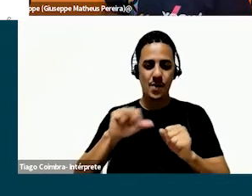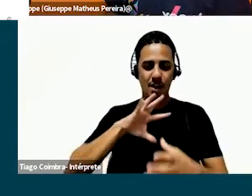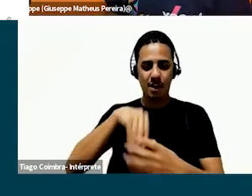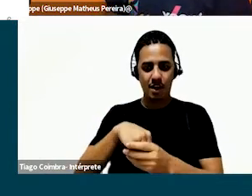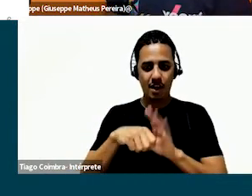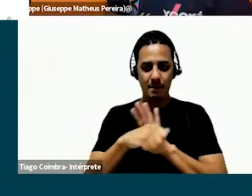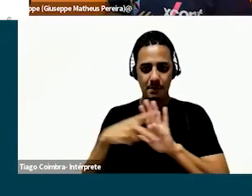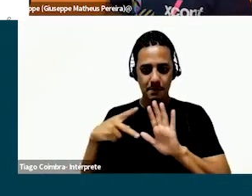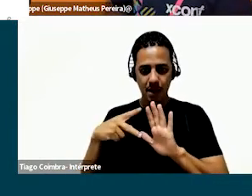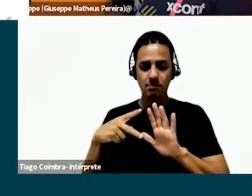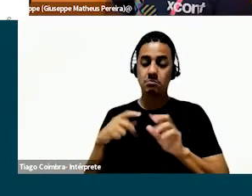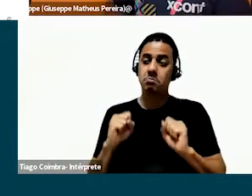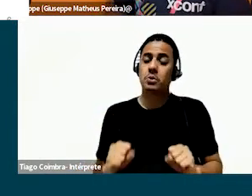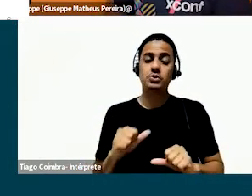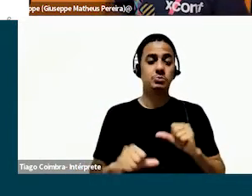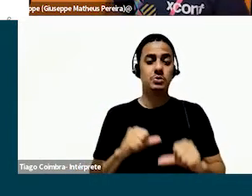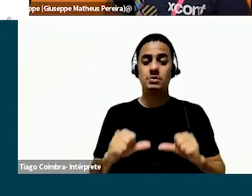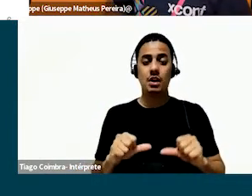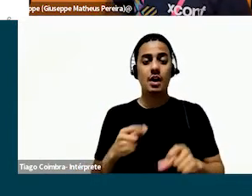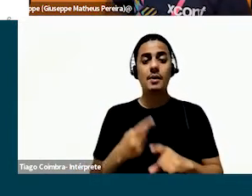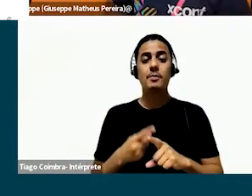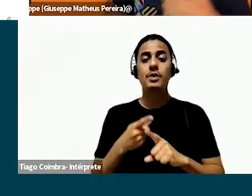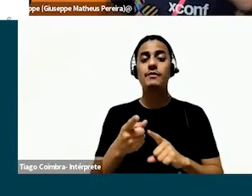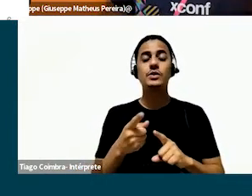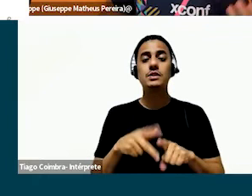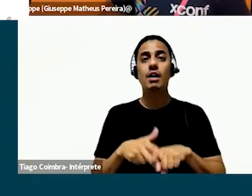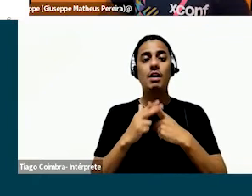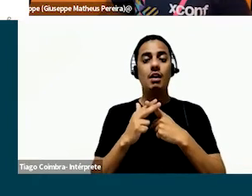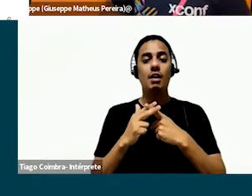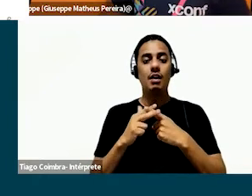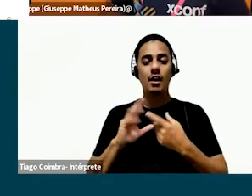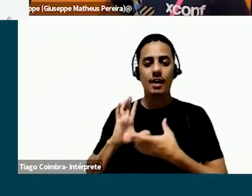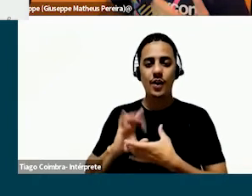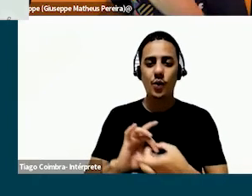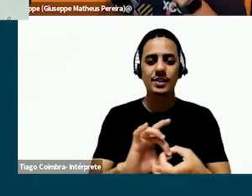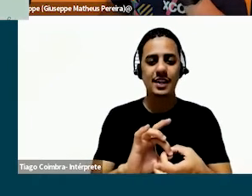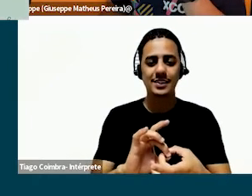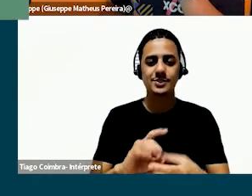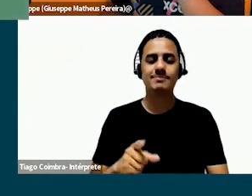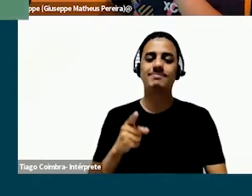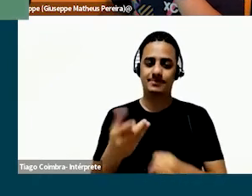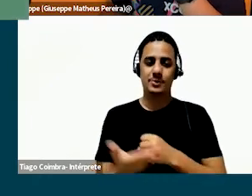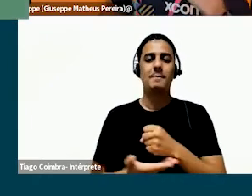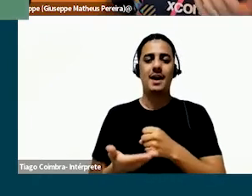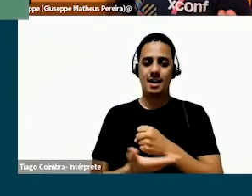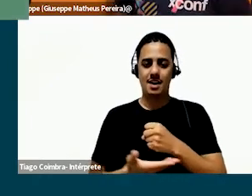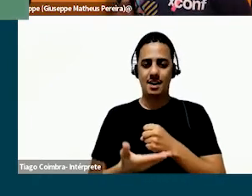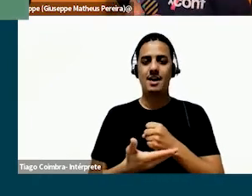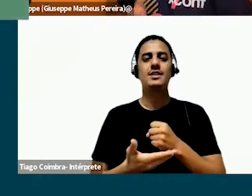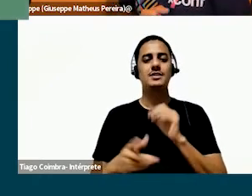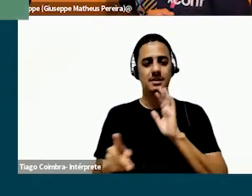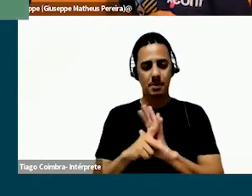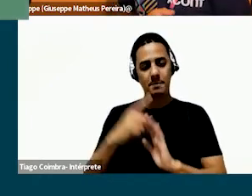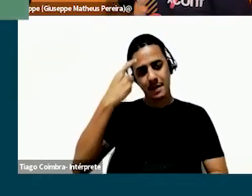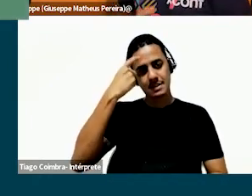dessa aplicação, ela pode mudar, porque você acabou alterando o contexto. Isso é um princípio do pensamento